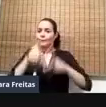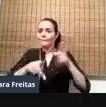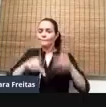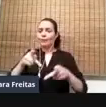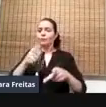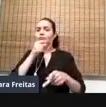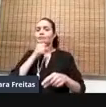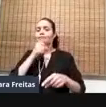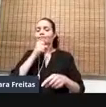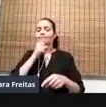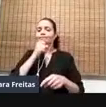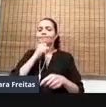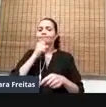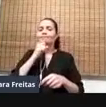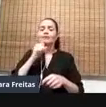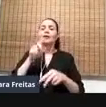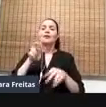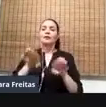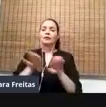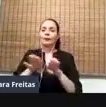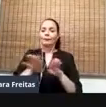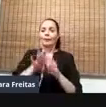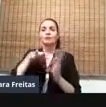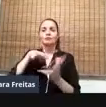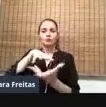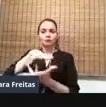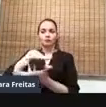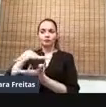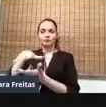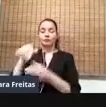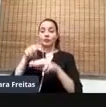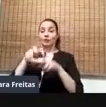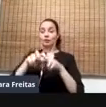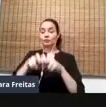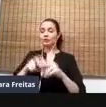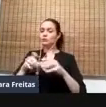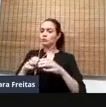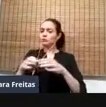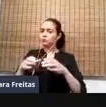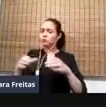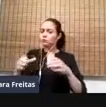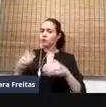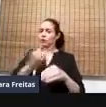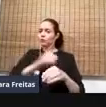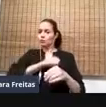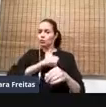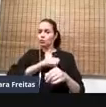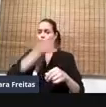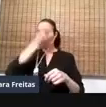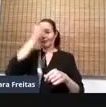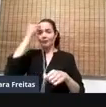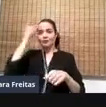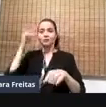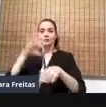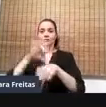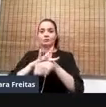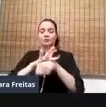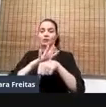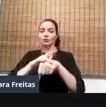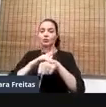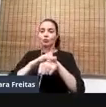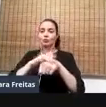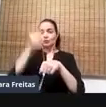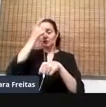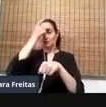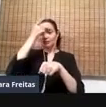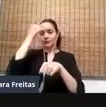idosa, isso também é mundial, né? E com isso também aumentando o número de casos de pacientes, né,